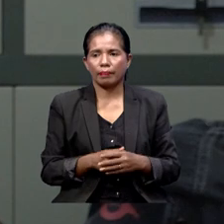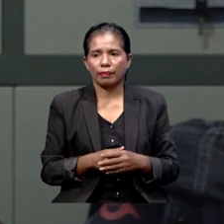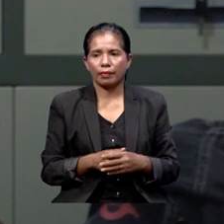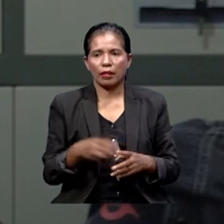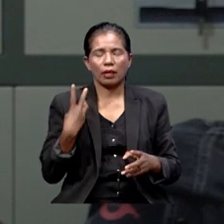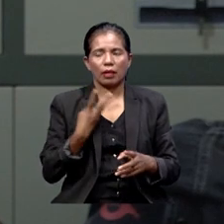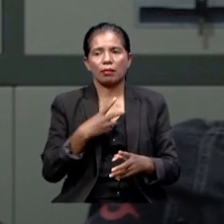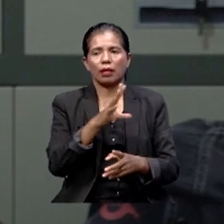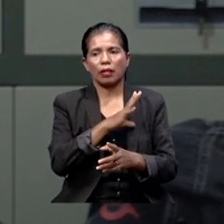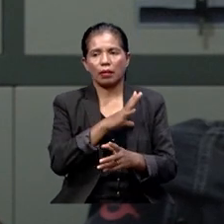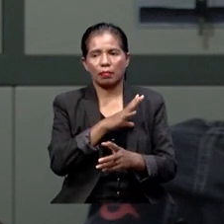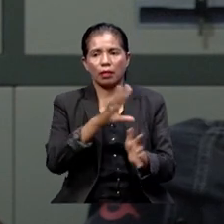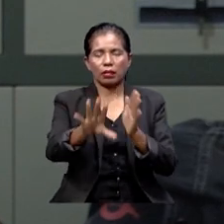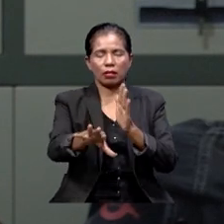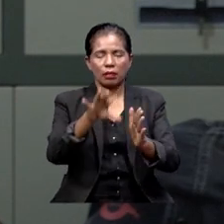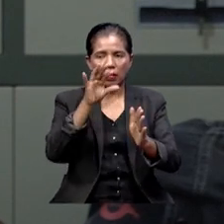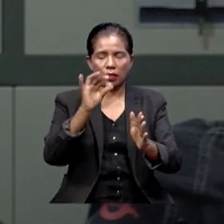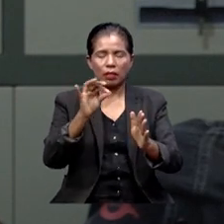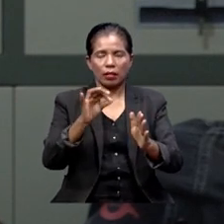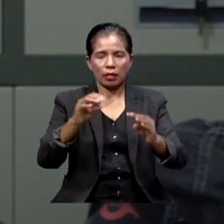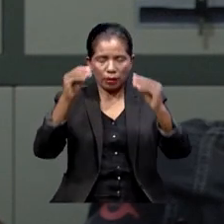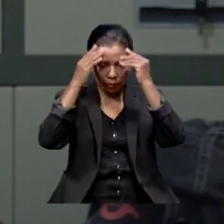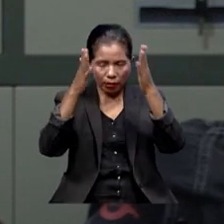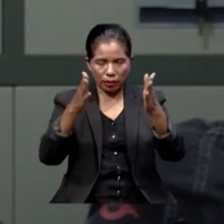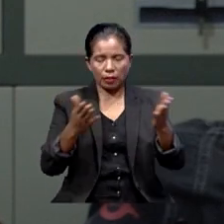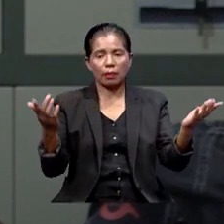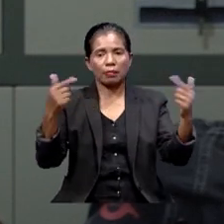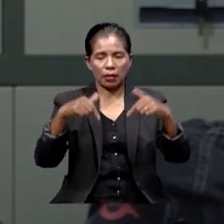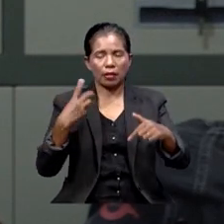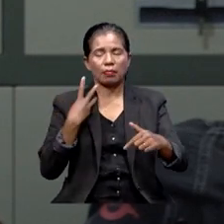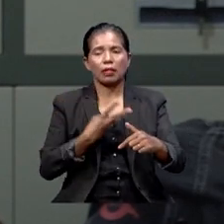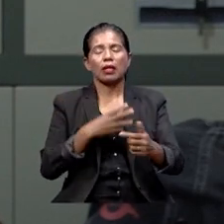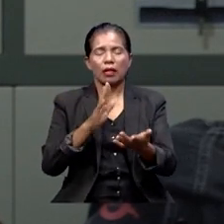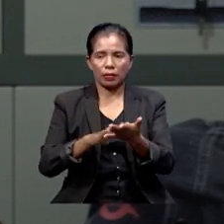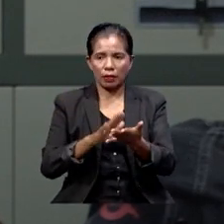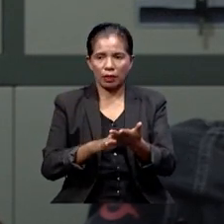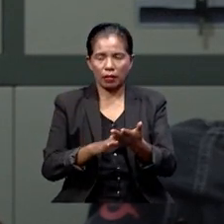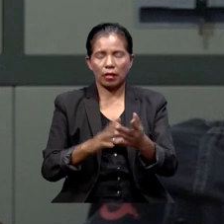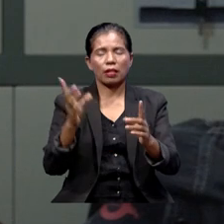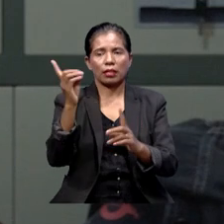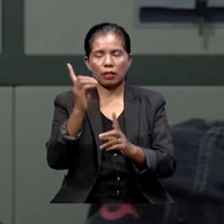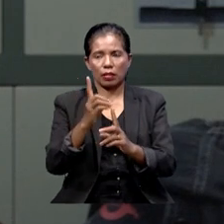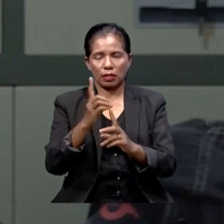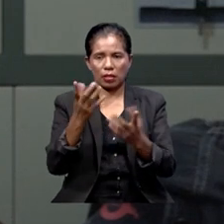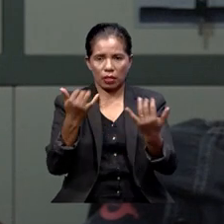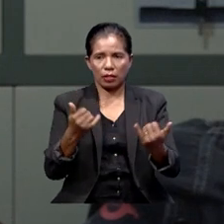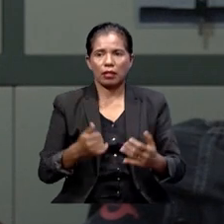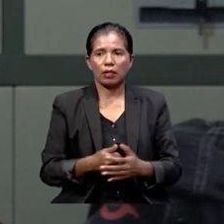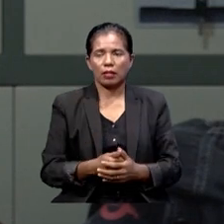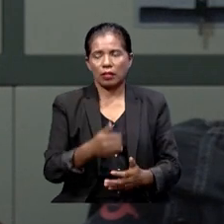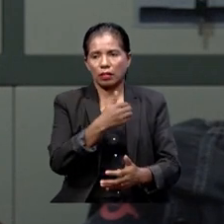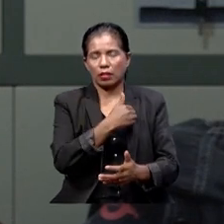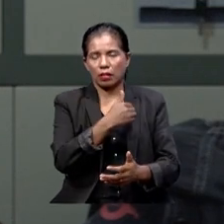amihein para tehetan kalau kasan dos profesores mai ha muni sekolah mas ate a data